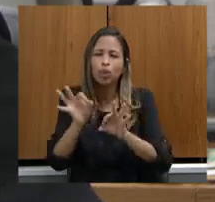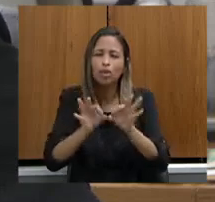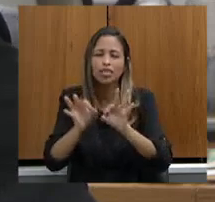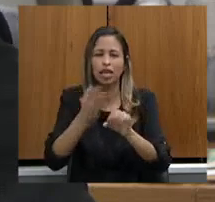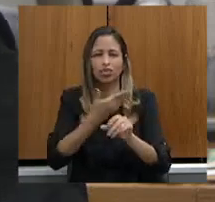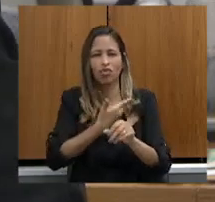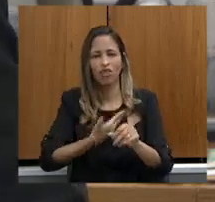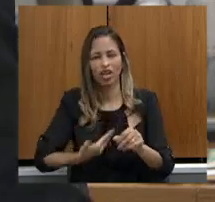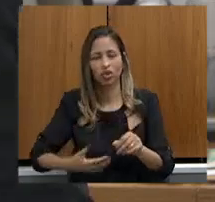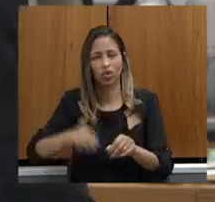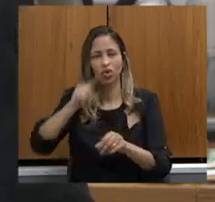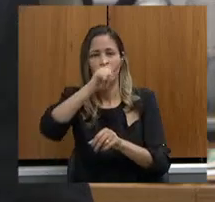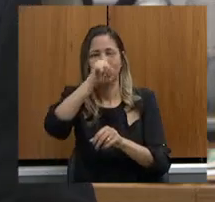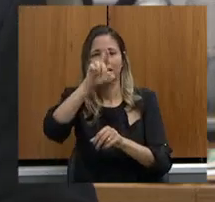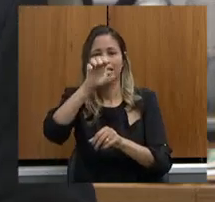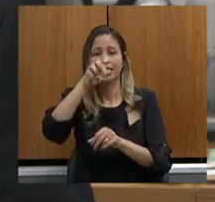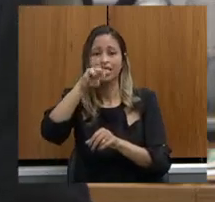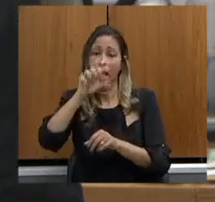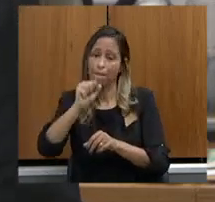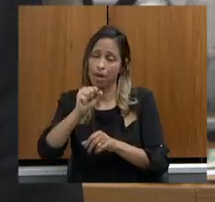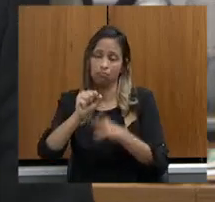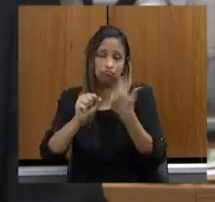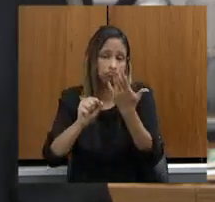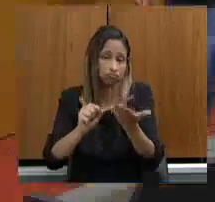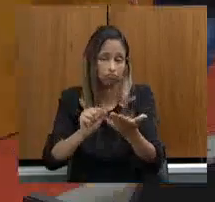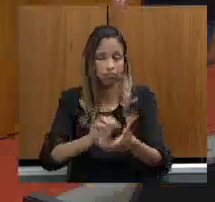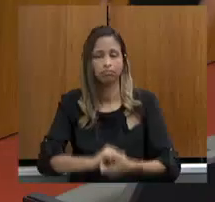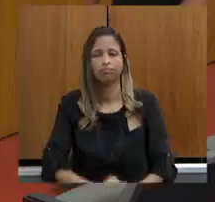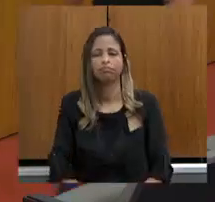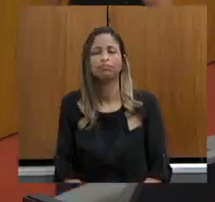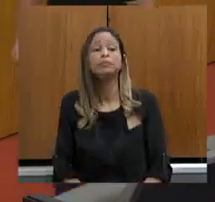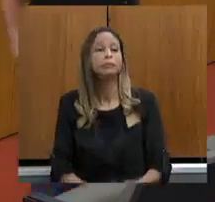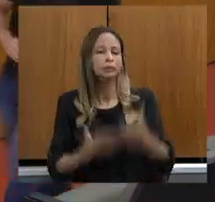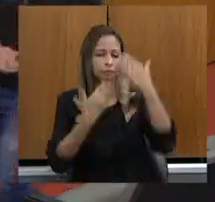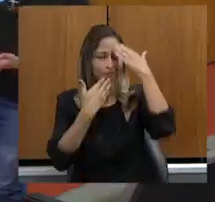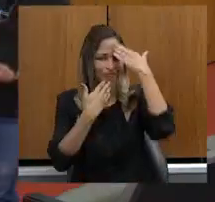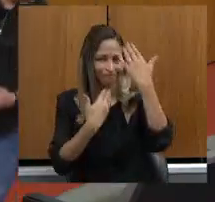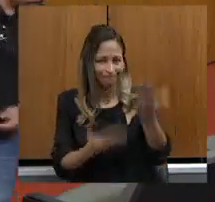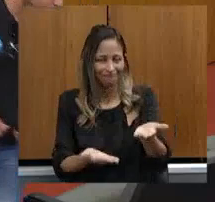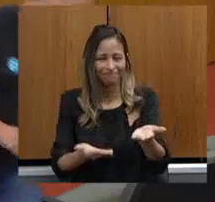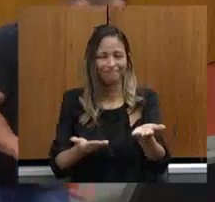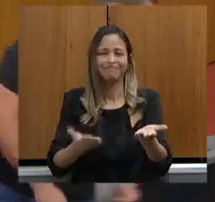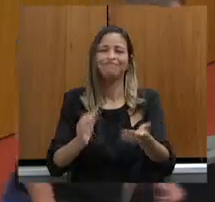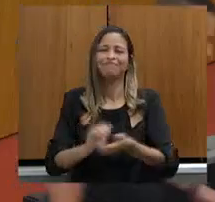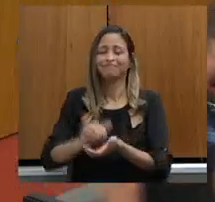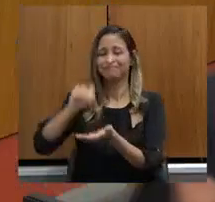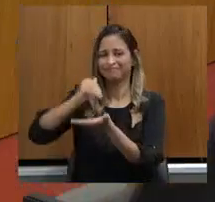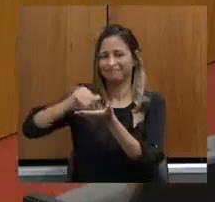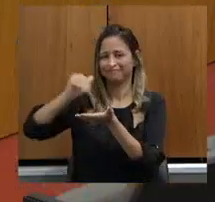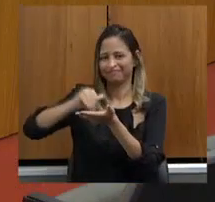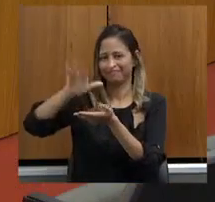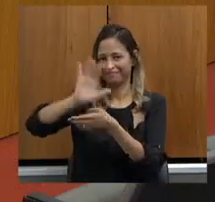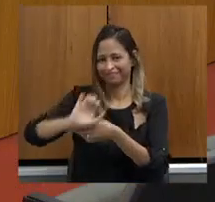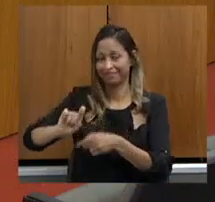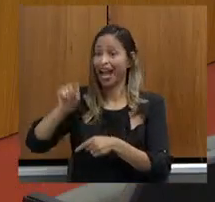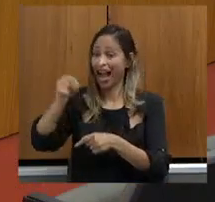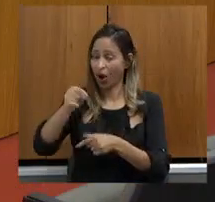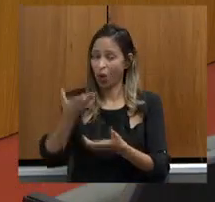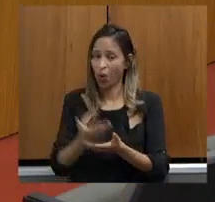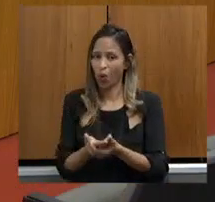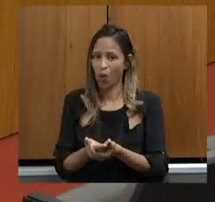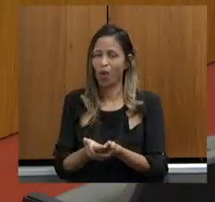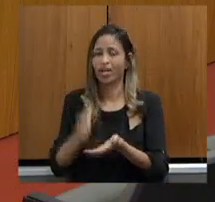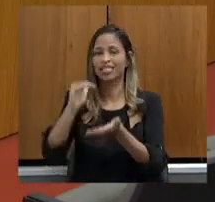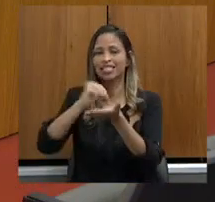que o governador Zema tem colocado desde 2019 eu agradeço a fala do secretário Gustavo vou passar agora